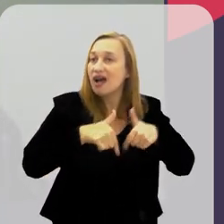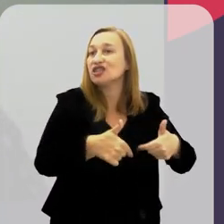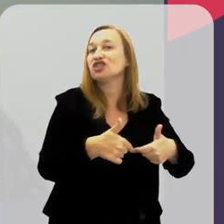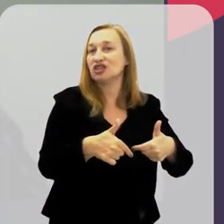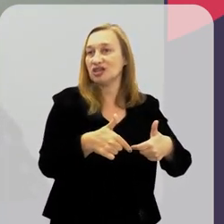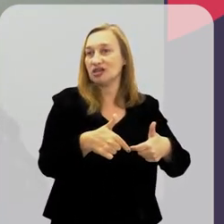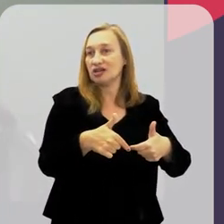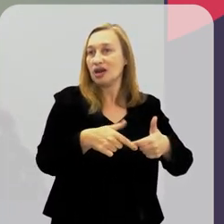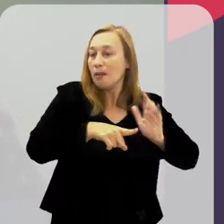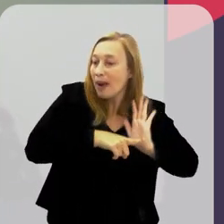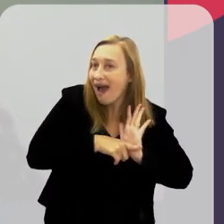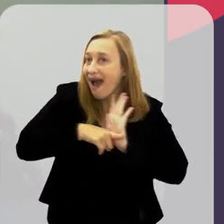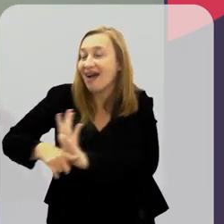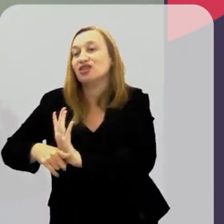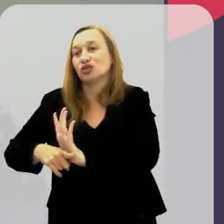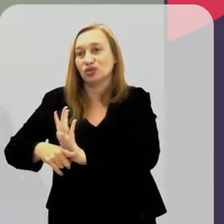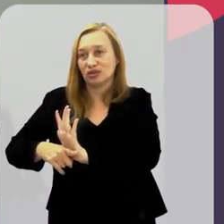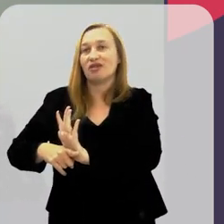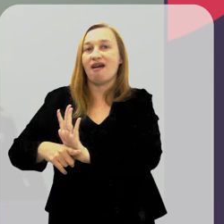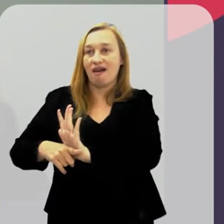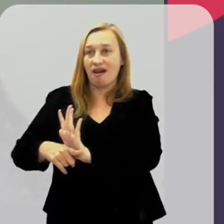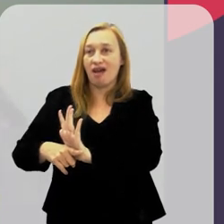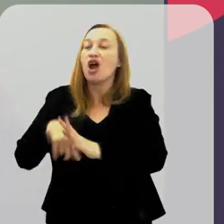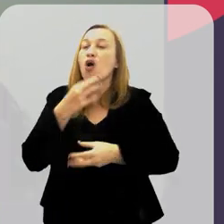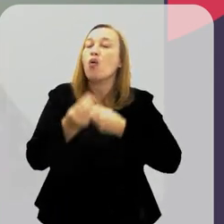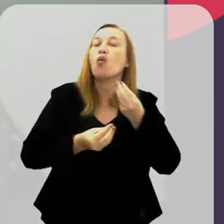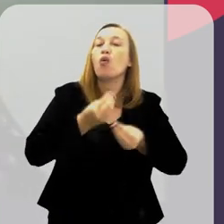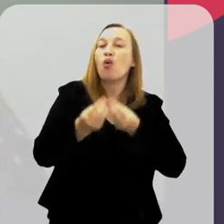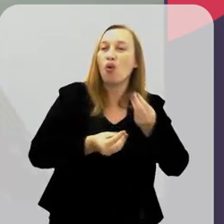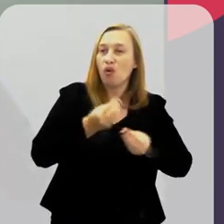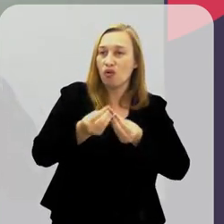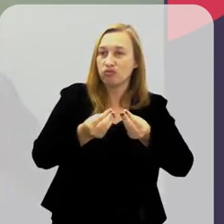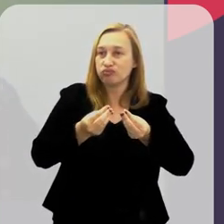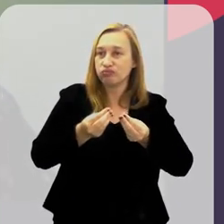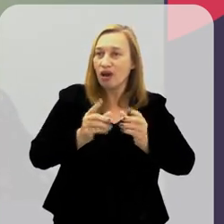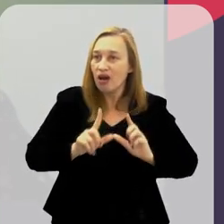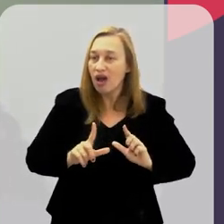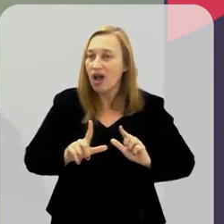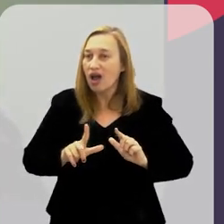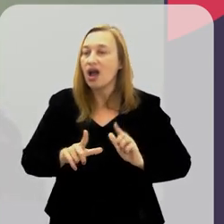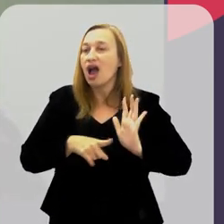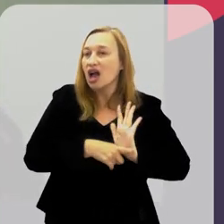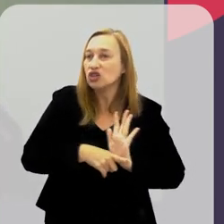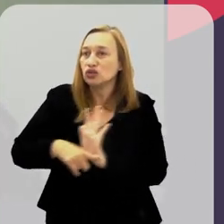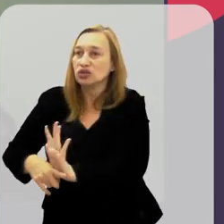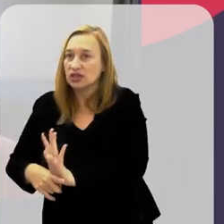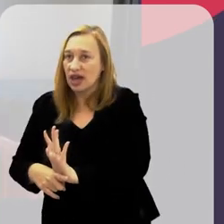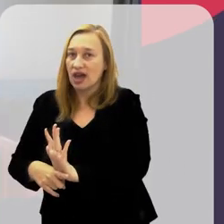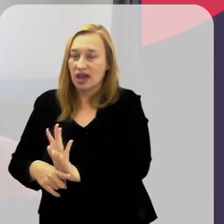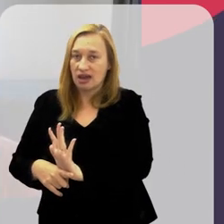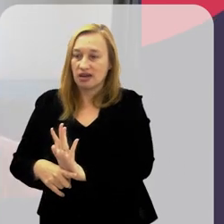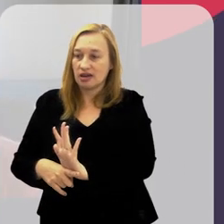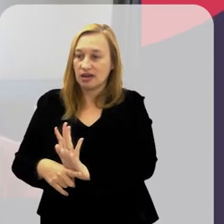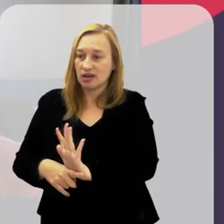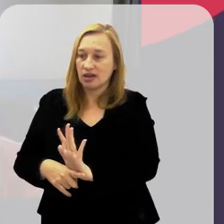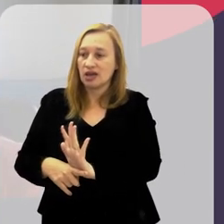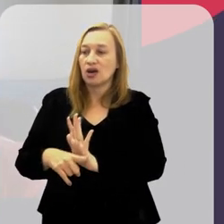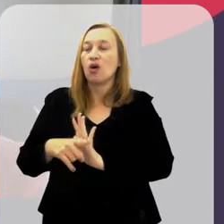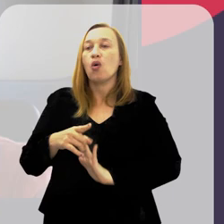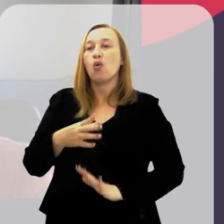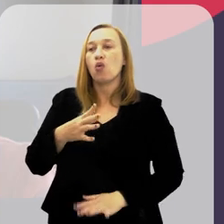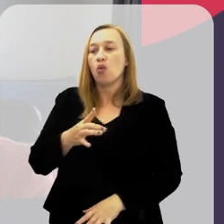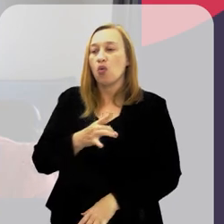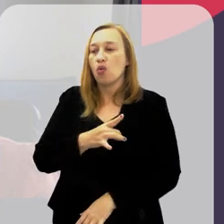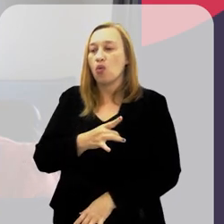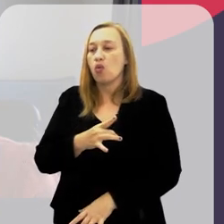puderam agir para melhorar, ou como que eles fariam para melhorar a situação. Então, não, a gente não chegou a realizar